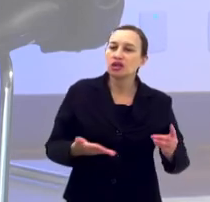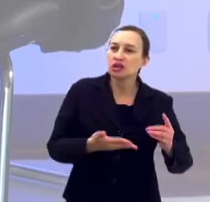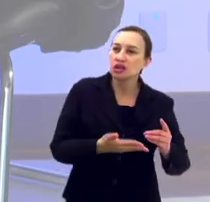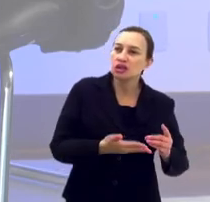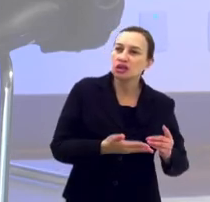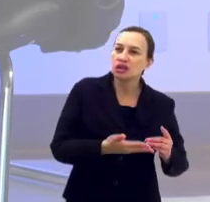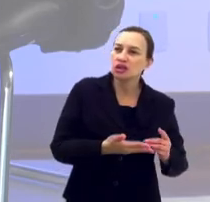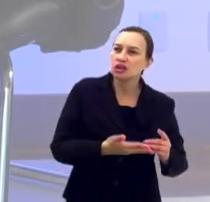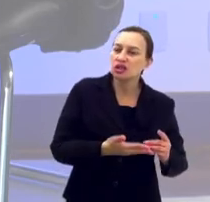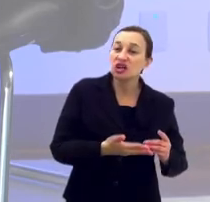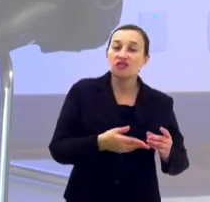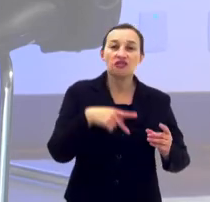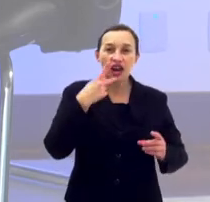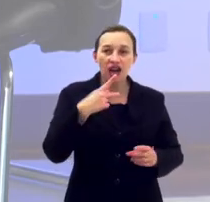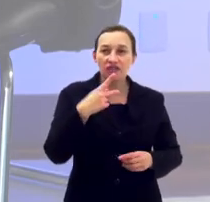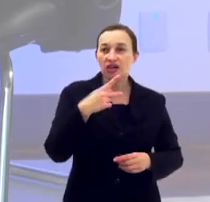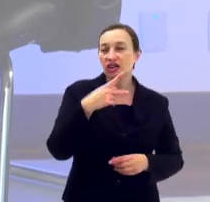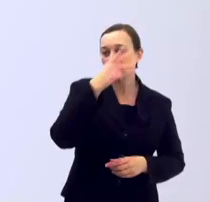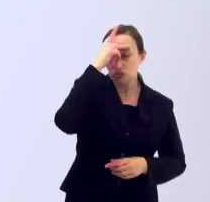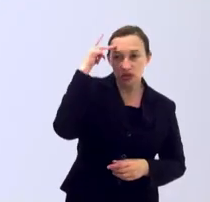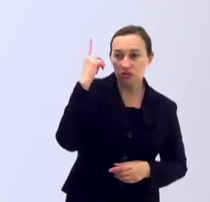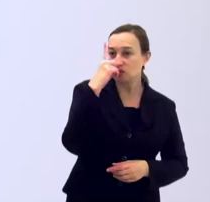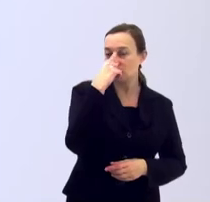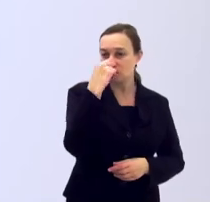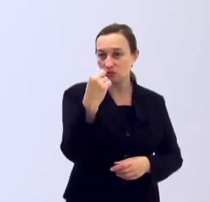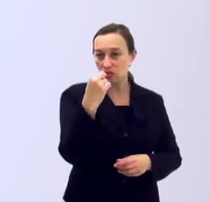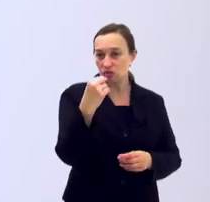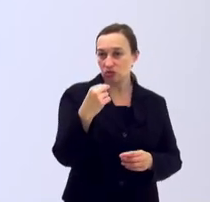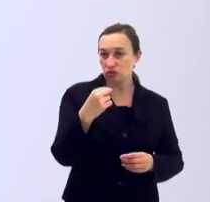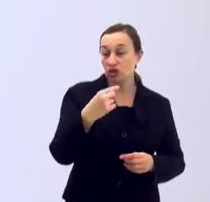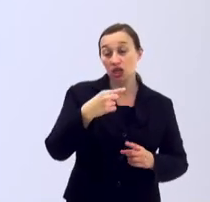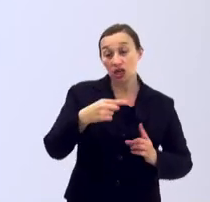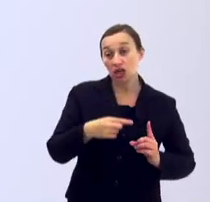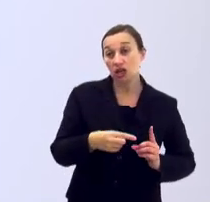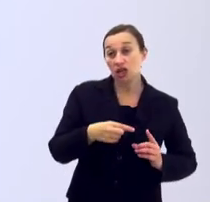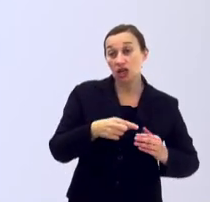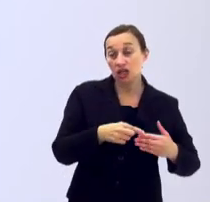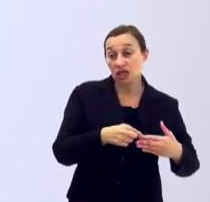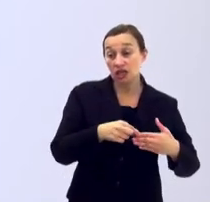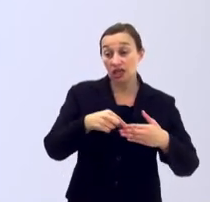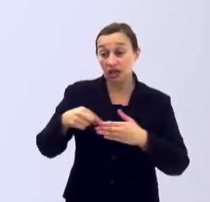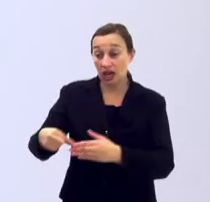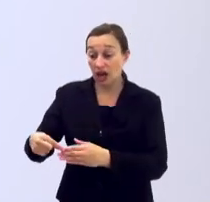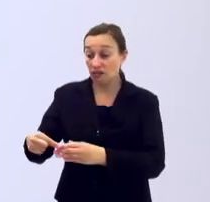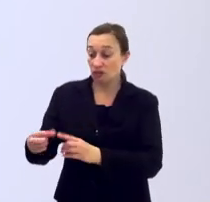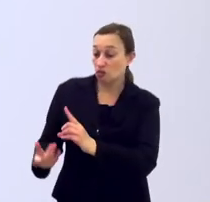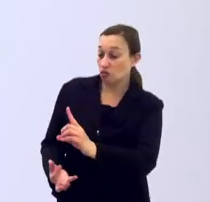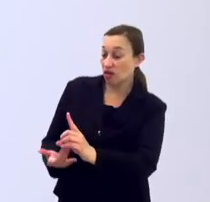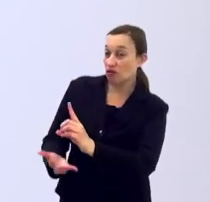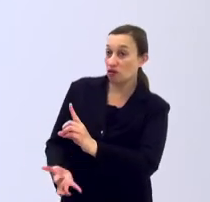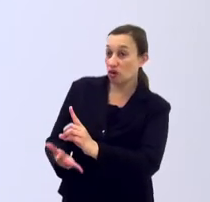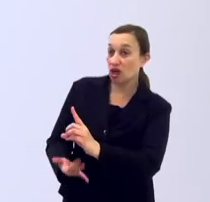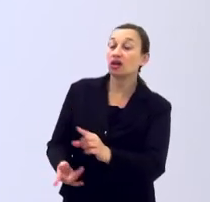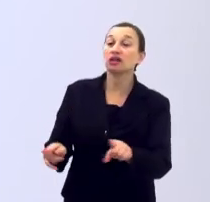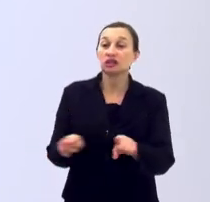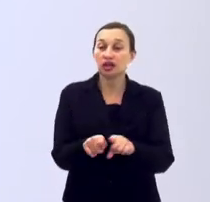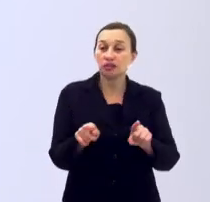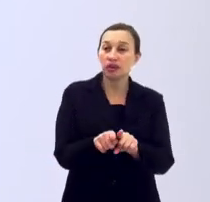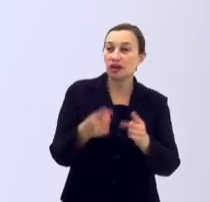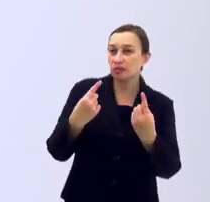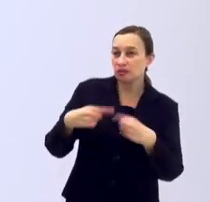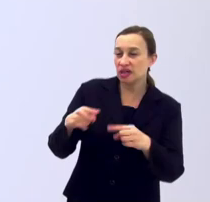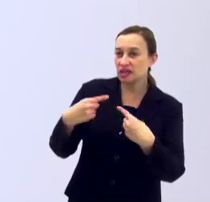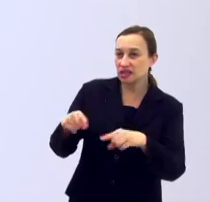designava-se aquelas pessoas como bruxos e levavam à fogueira. Então, já havia perseguição